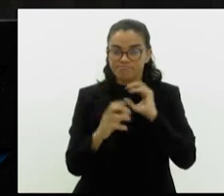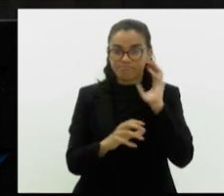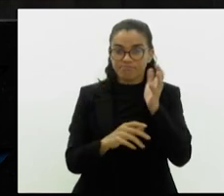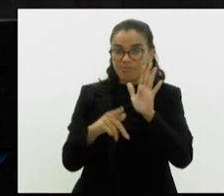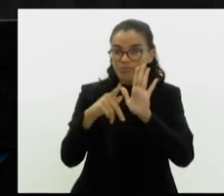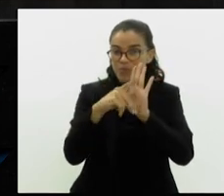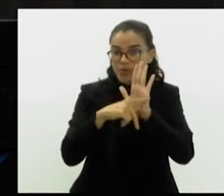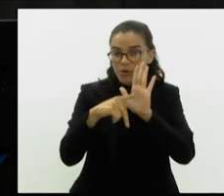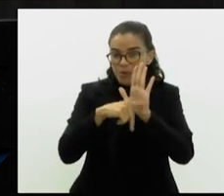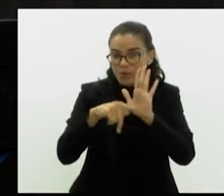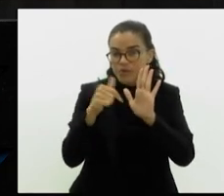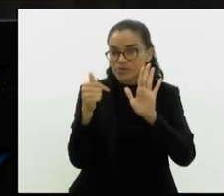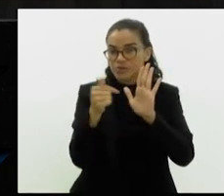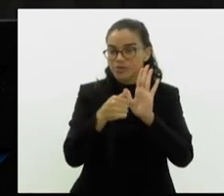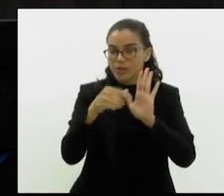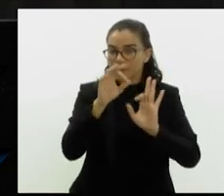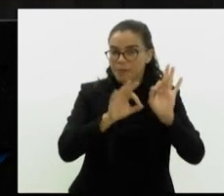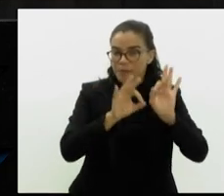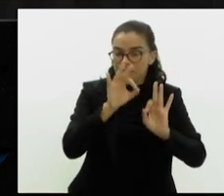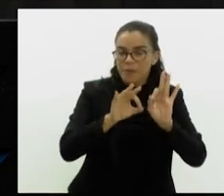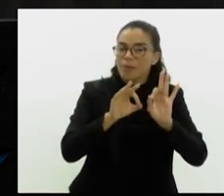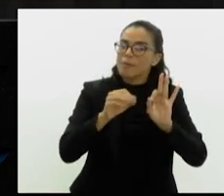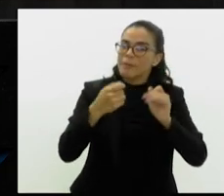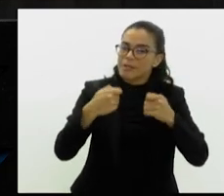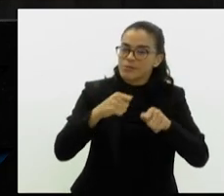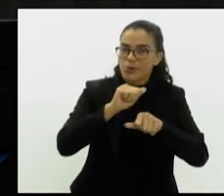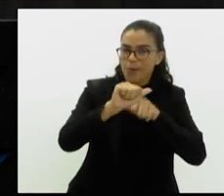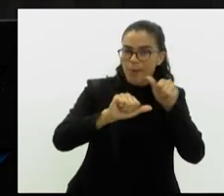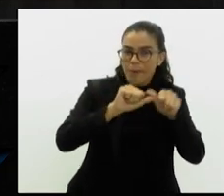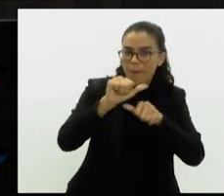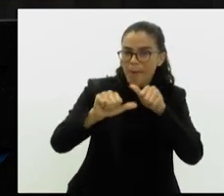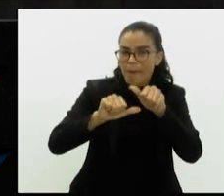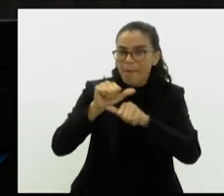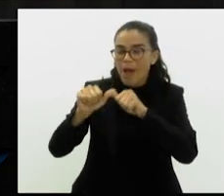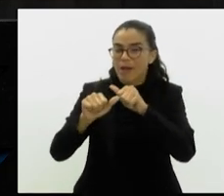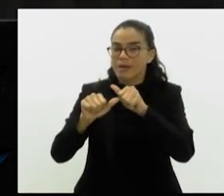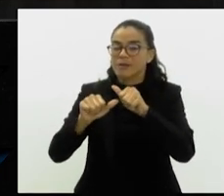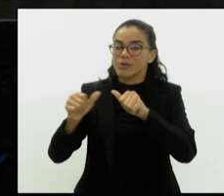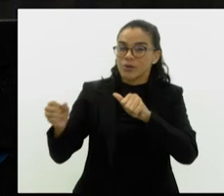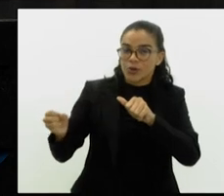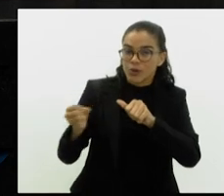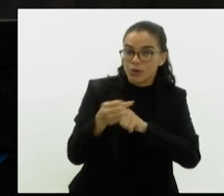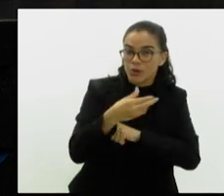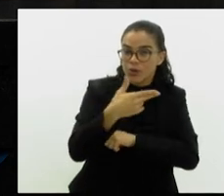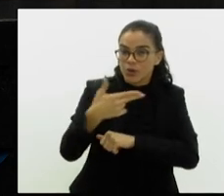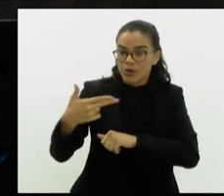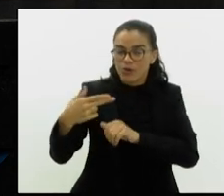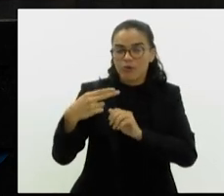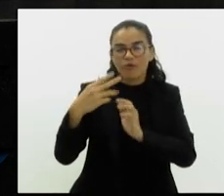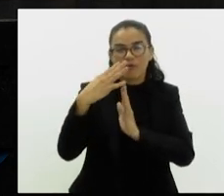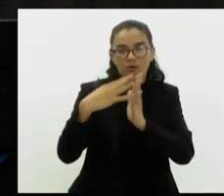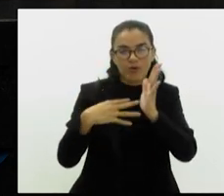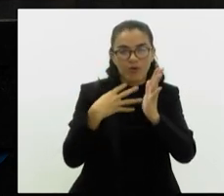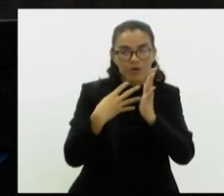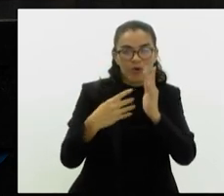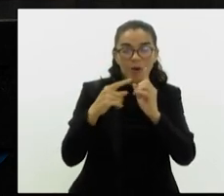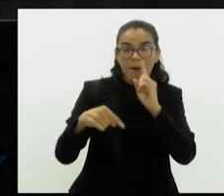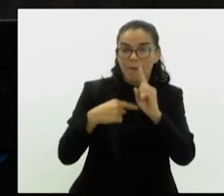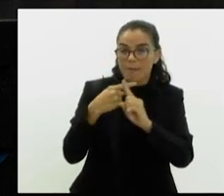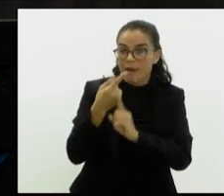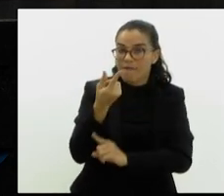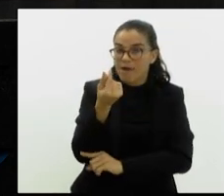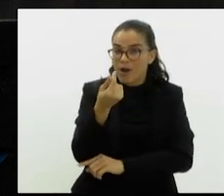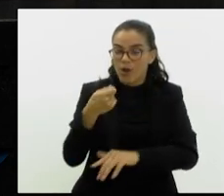precisou passar por alterações assim como atualização do seu cronograma e valores de